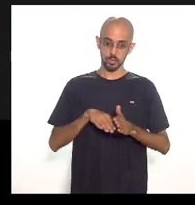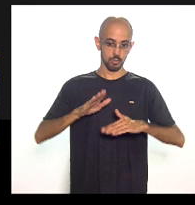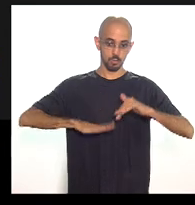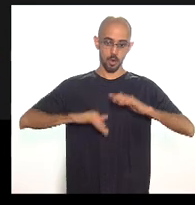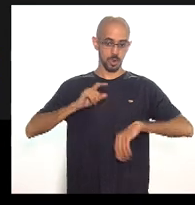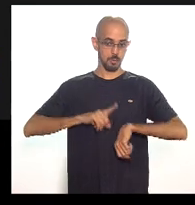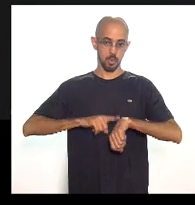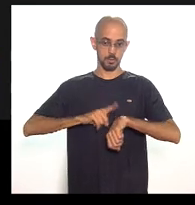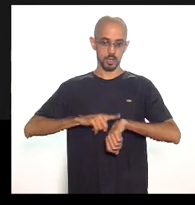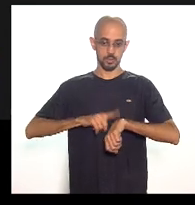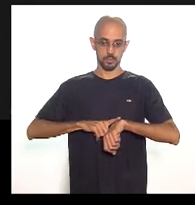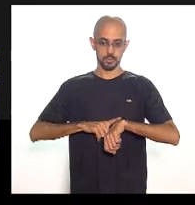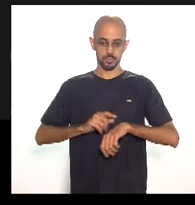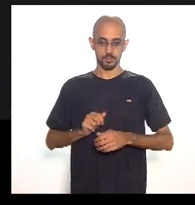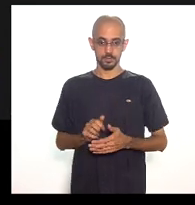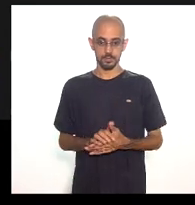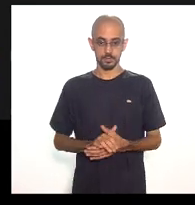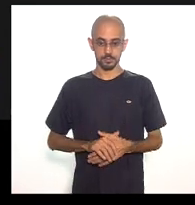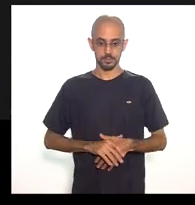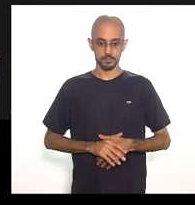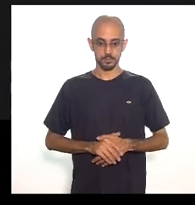ótimo. Então, enquanto